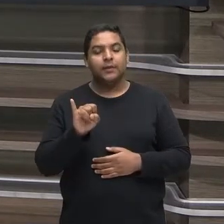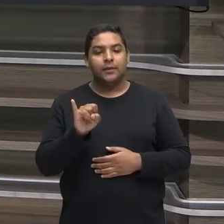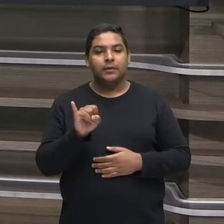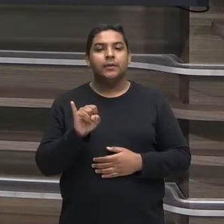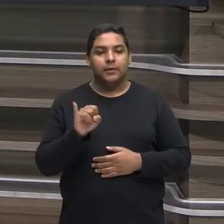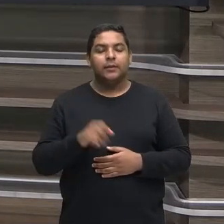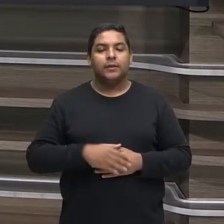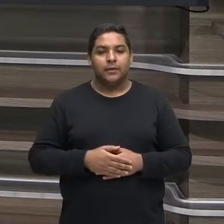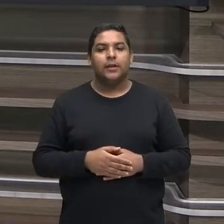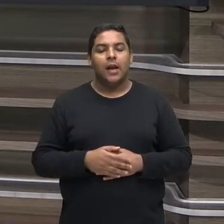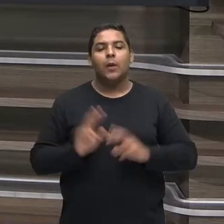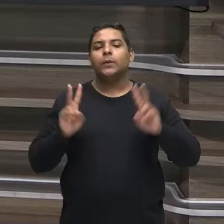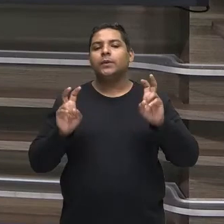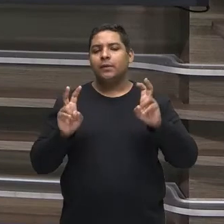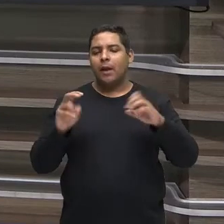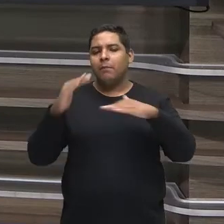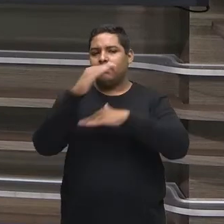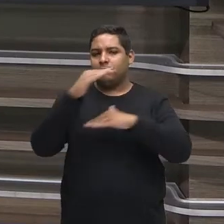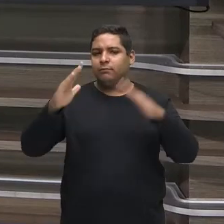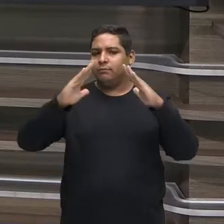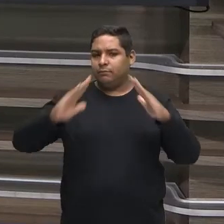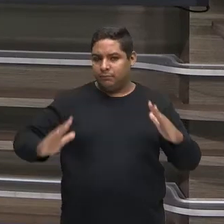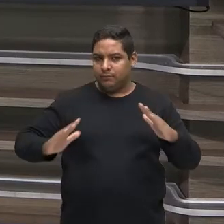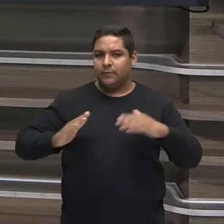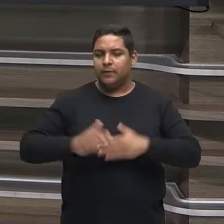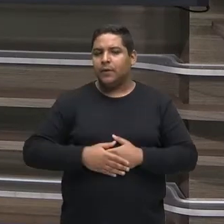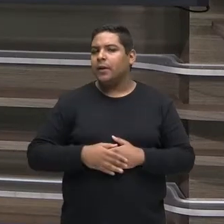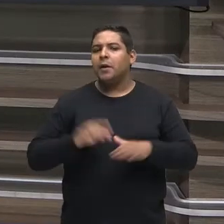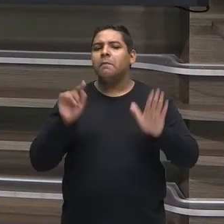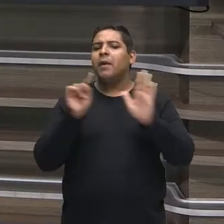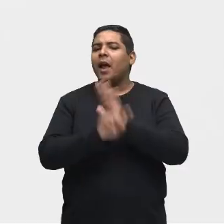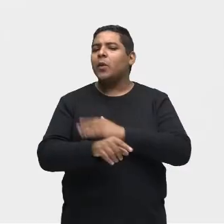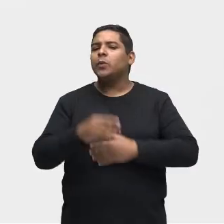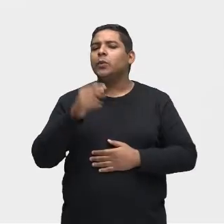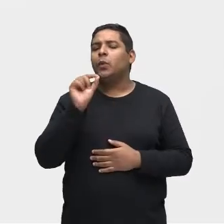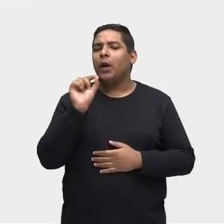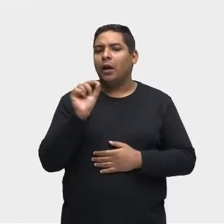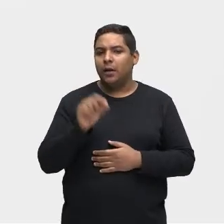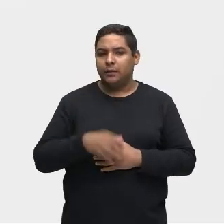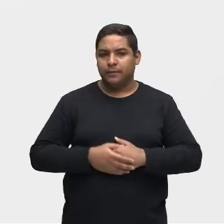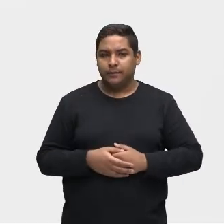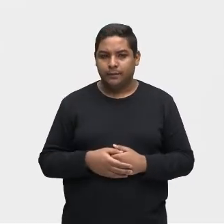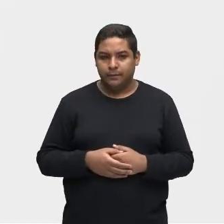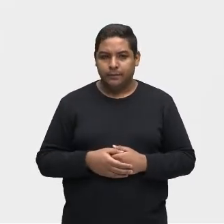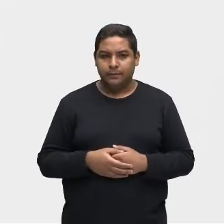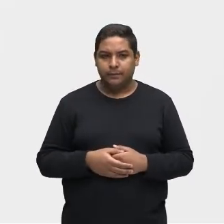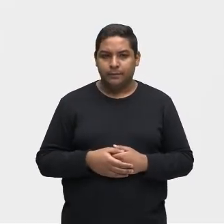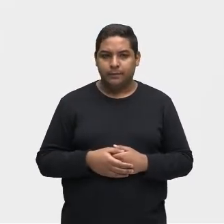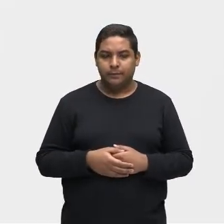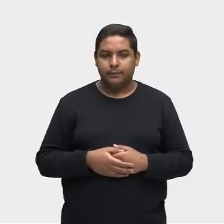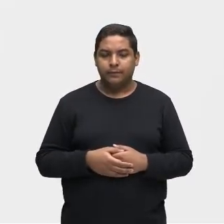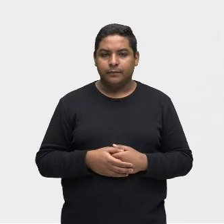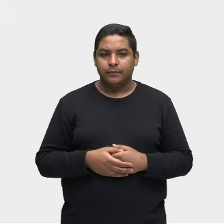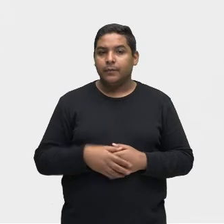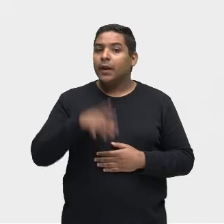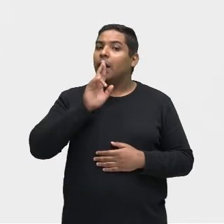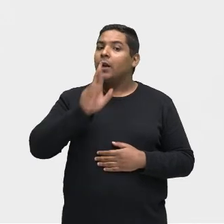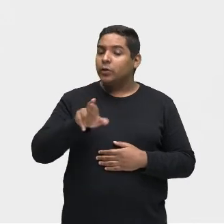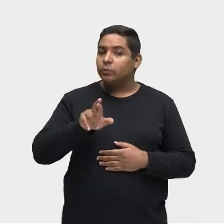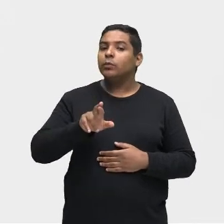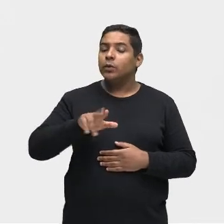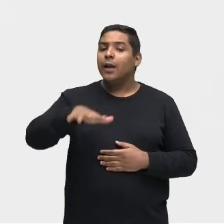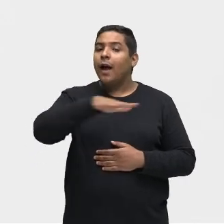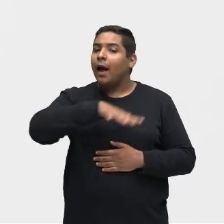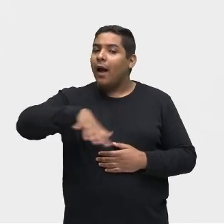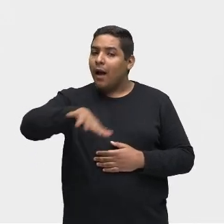trapézio, vamos ver o que é que diz o nosso item. Olha só, vem comigo. Então, ele diz o seguinte: determine